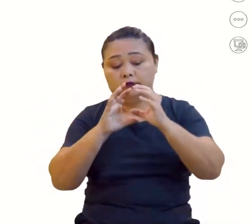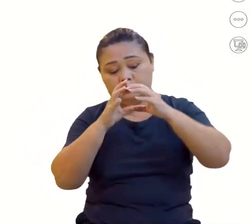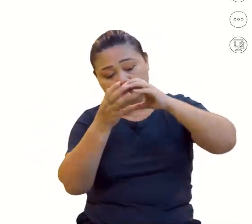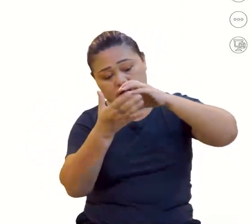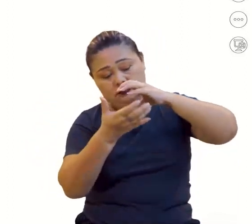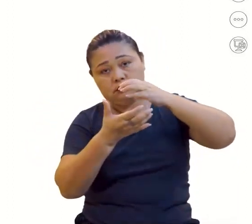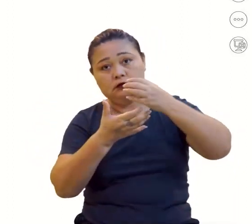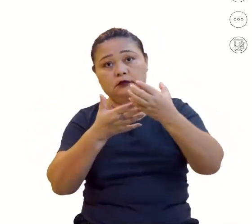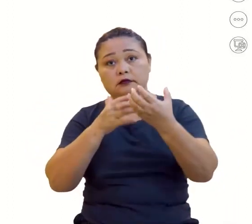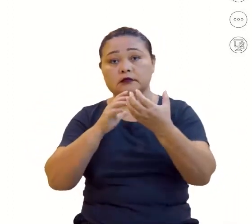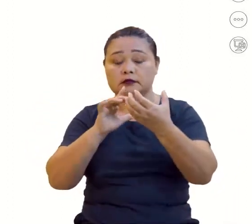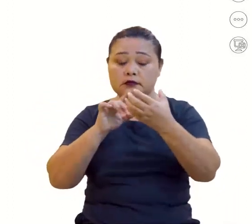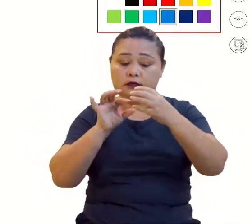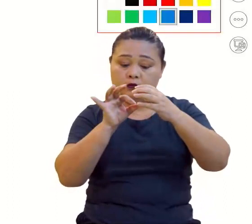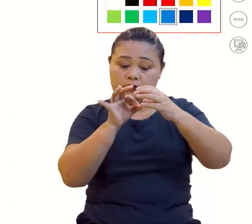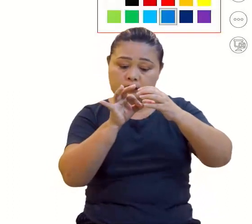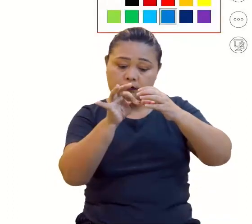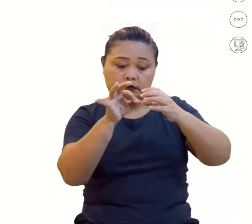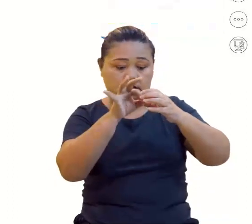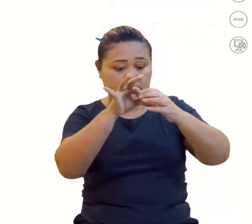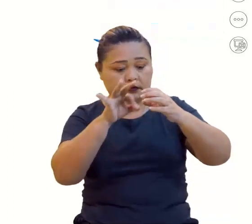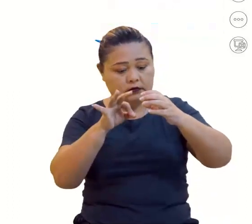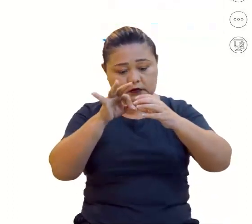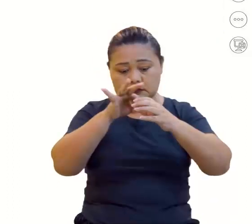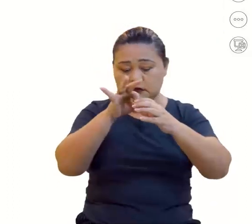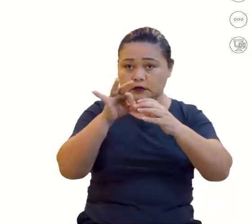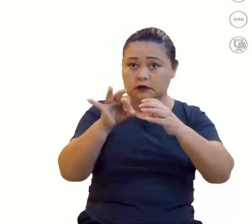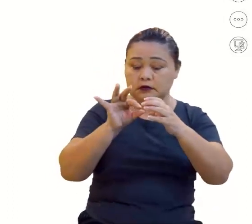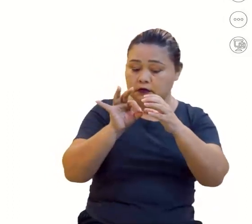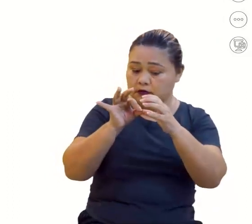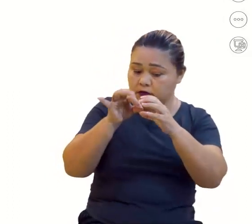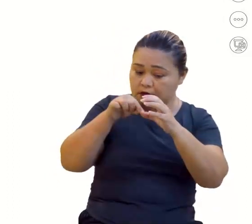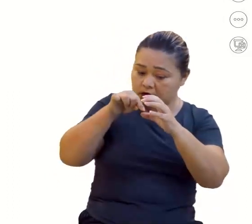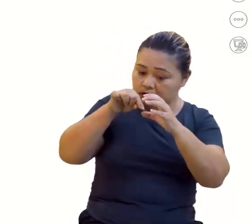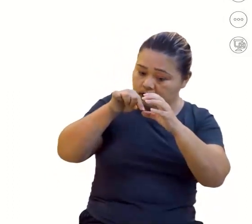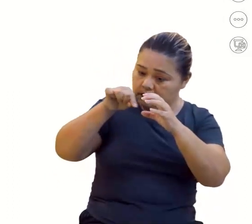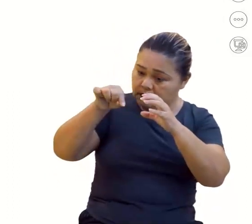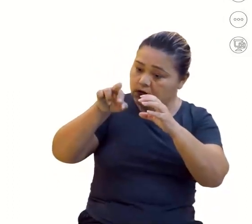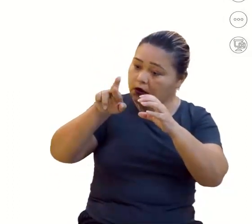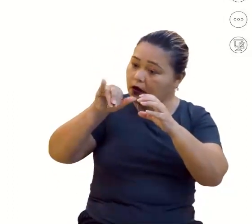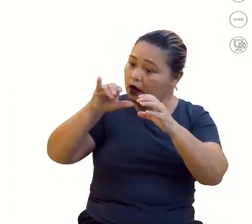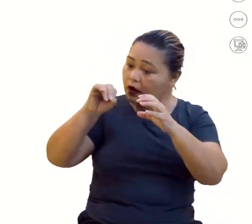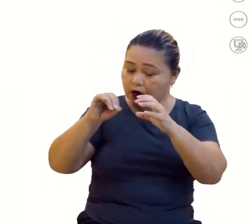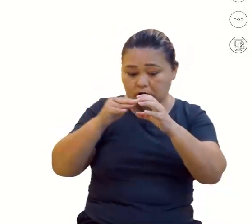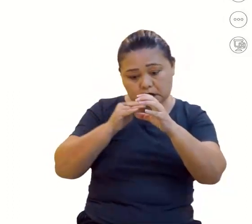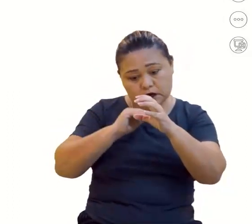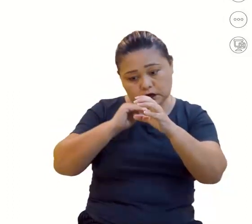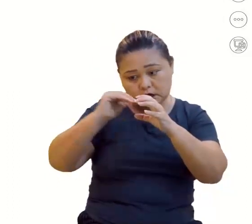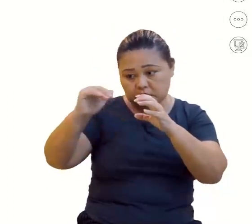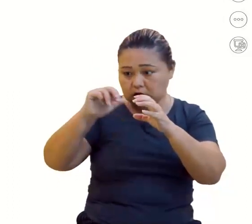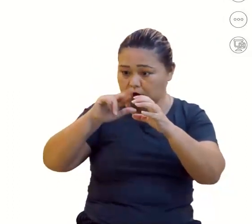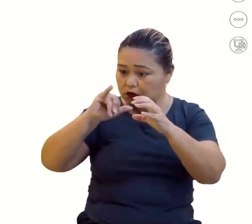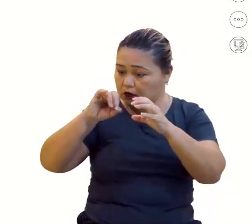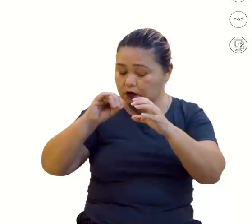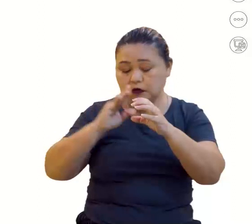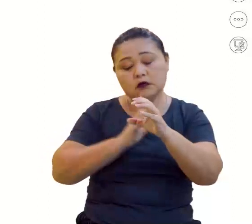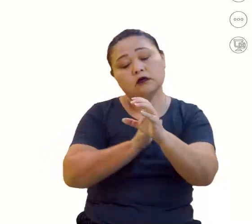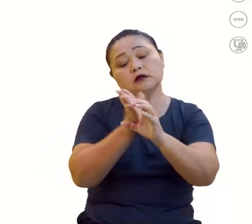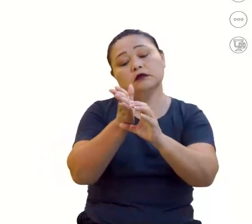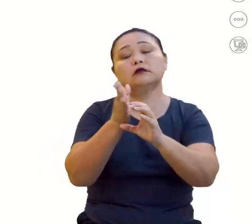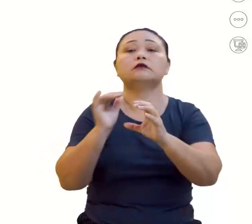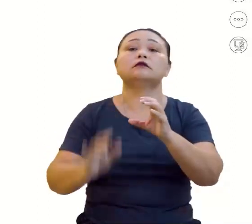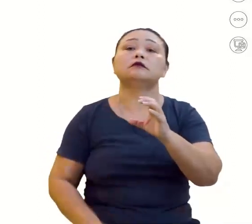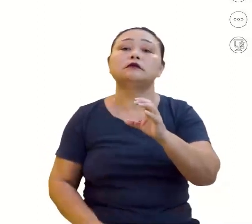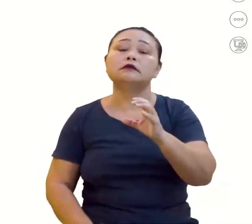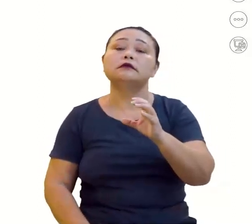ela tem diâmetro, né? Quando fala de diâmetro, é o quê? É o dobro do raio. Isso, que atravessa de um lado ao outro, passando pelo